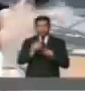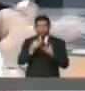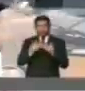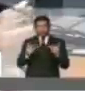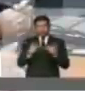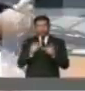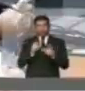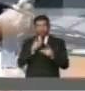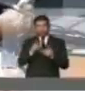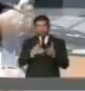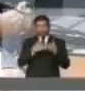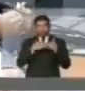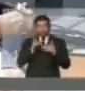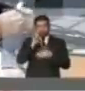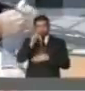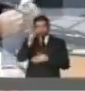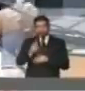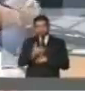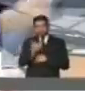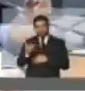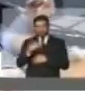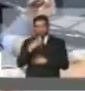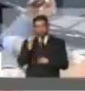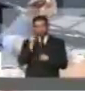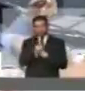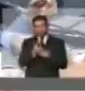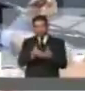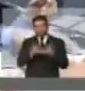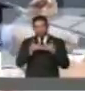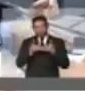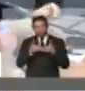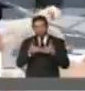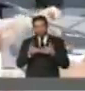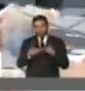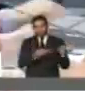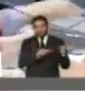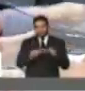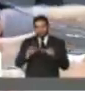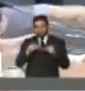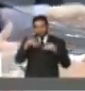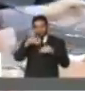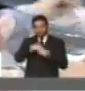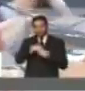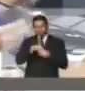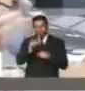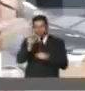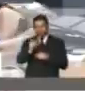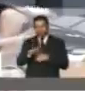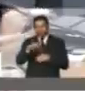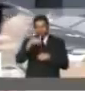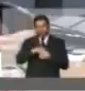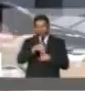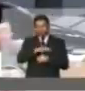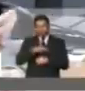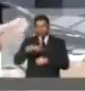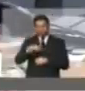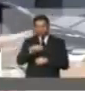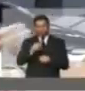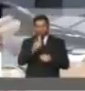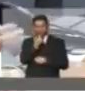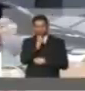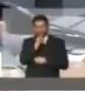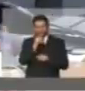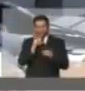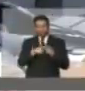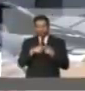é esse o motivo que Vossa Senhoria se encontra convocado, por haver sido eleito o grupo no setor de